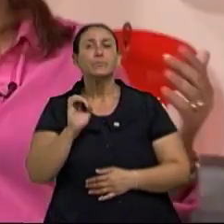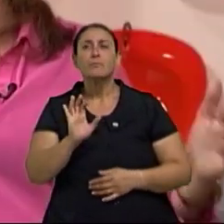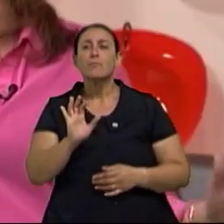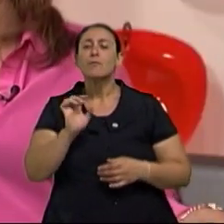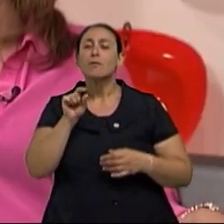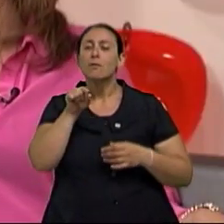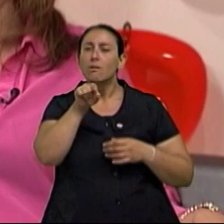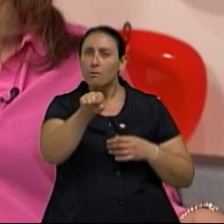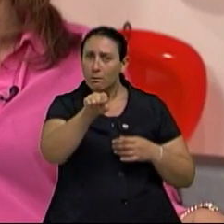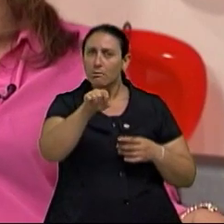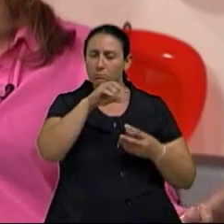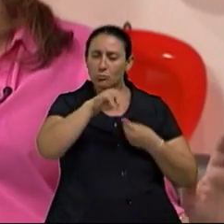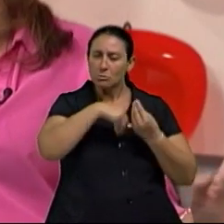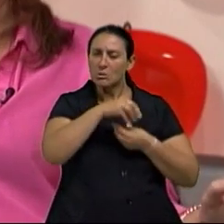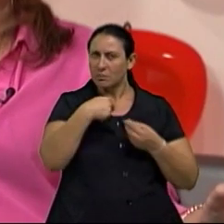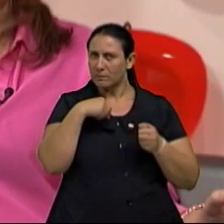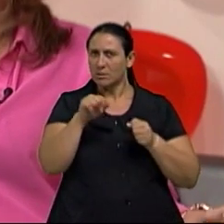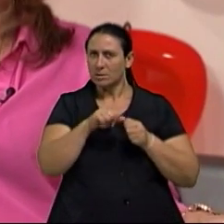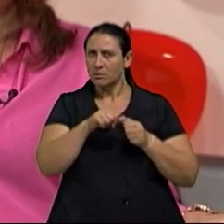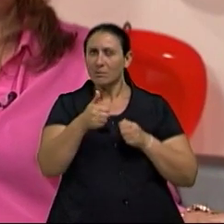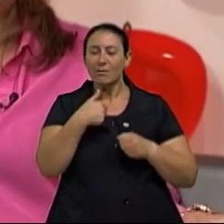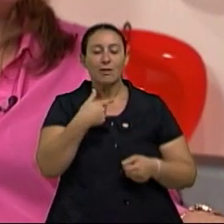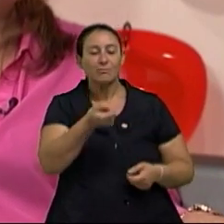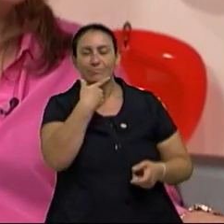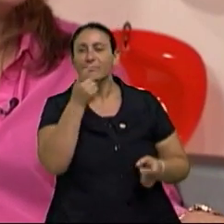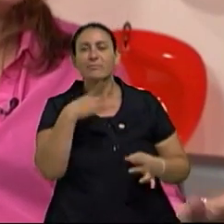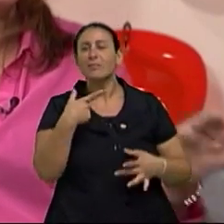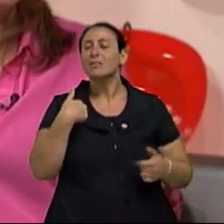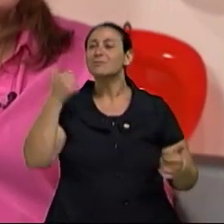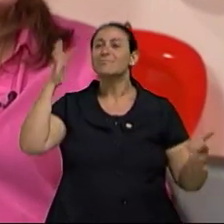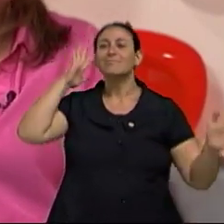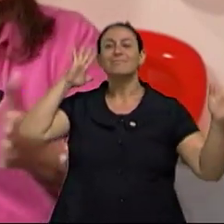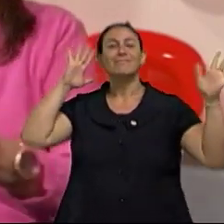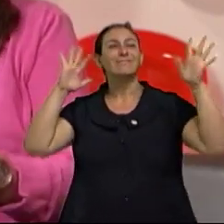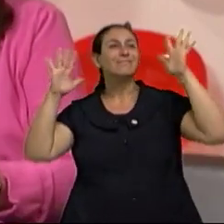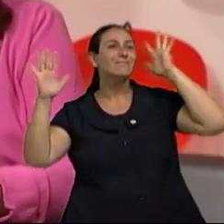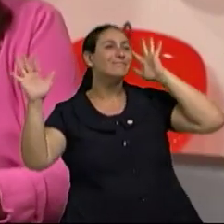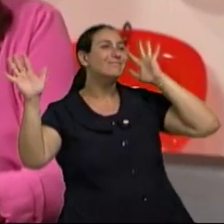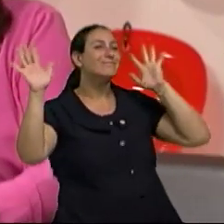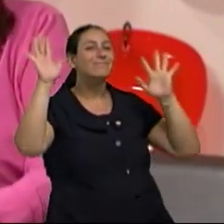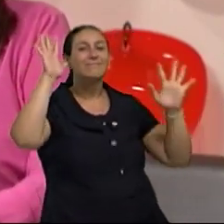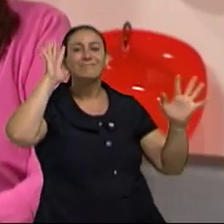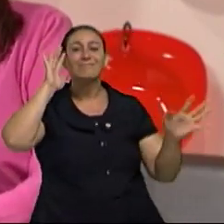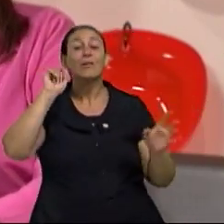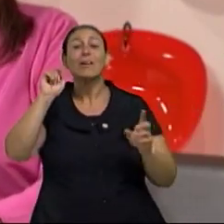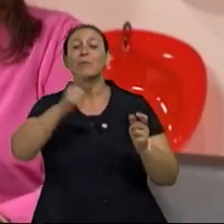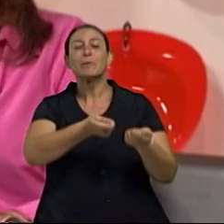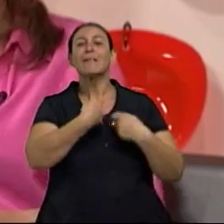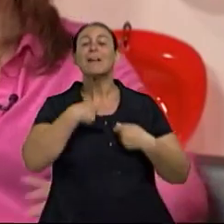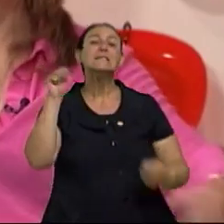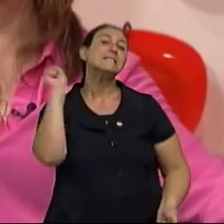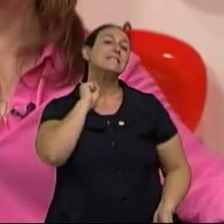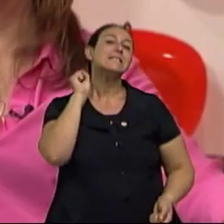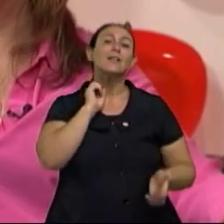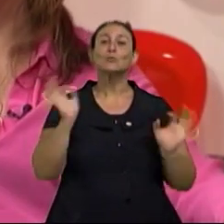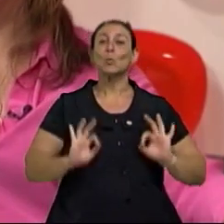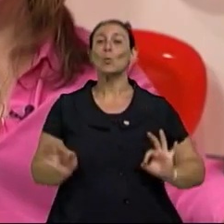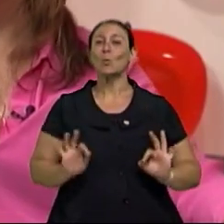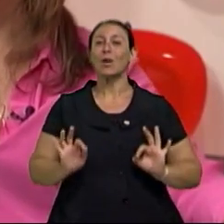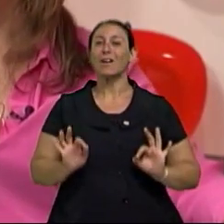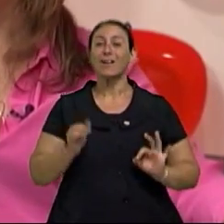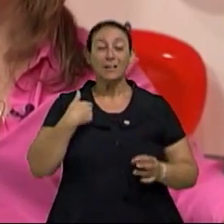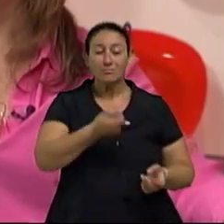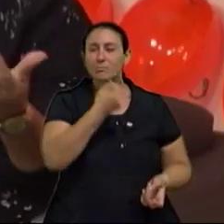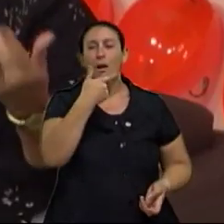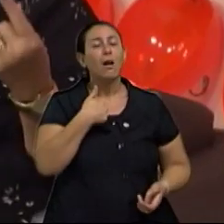já fez teste, eu falei assim, olha, eu tô zen hoje, eu já comi minha dose de chocolate com anti-estresse. Olha aí, gente, olha aí